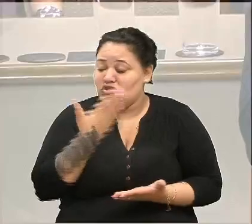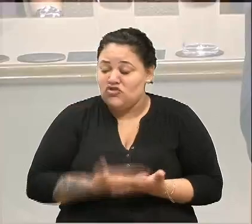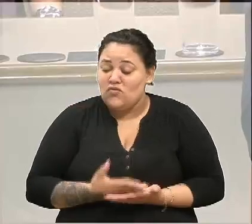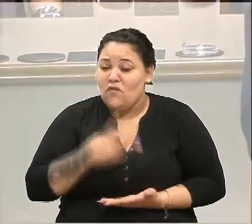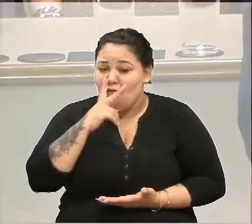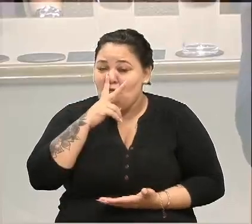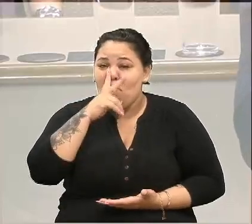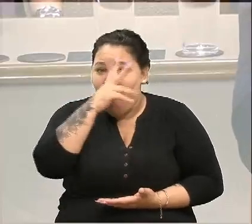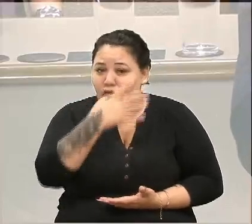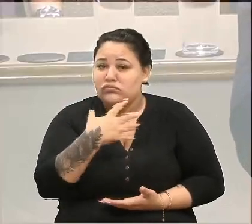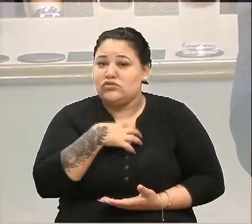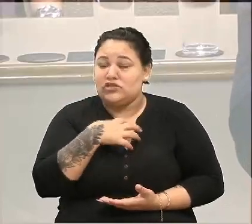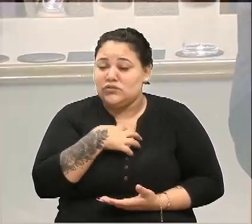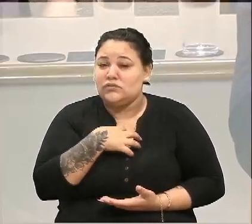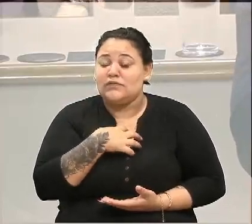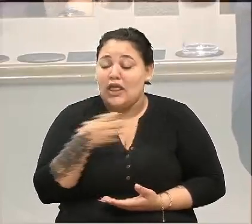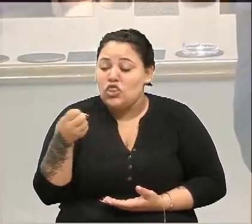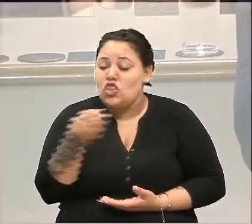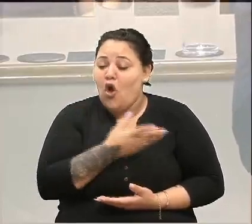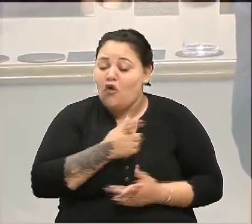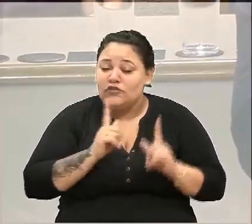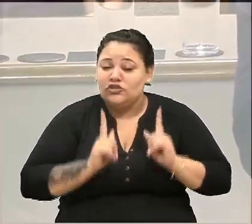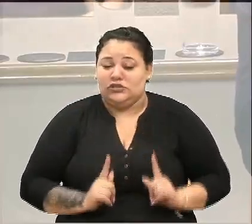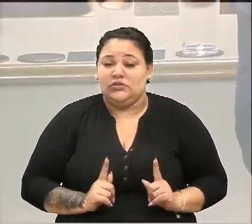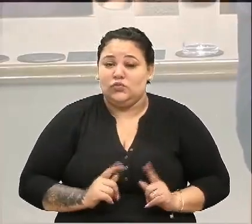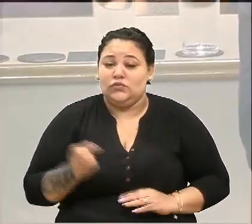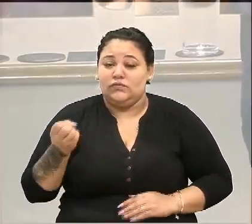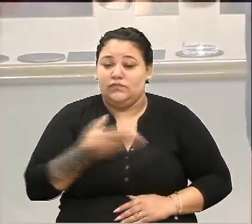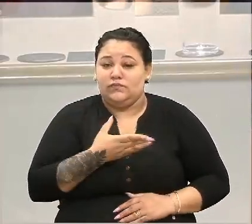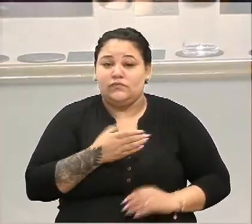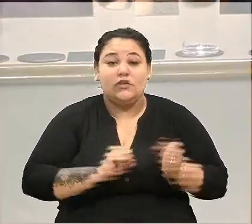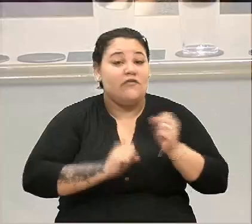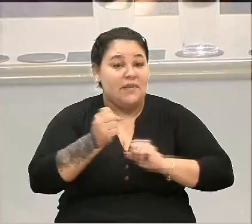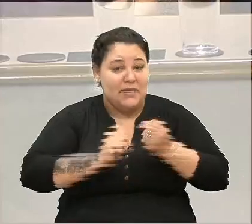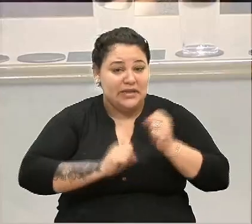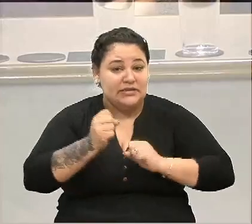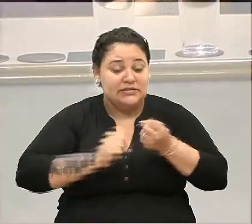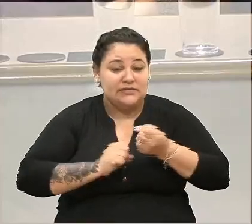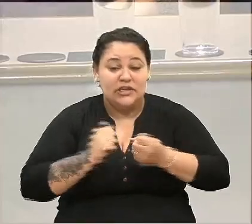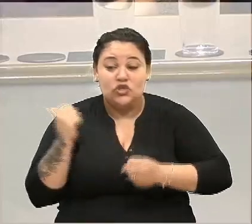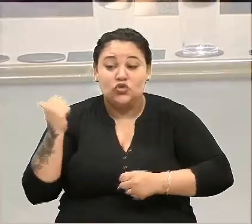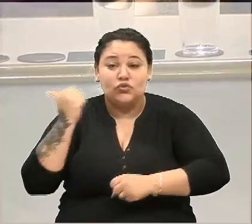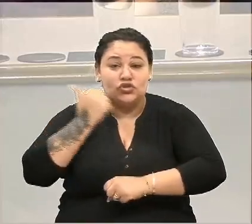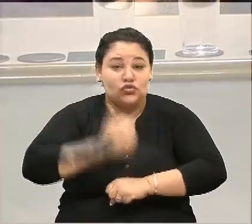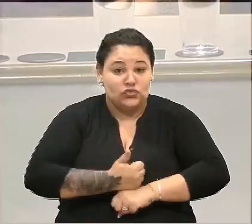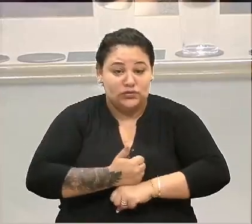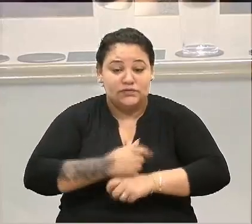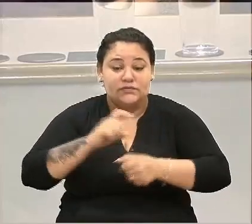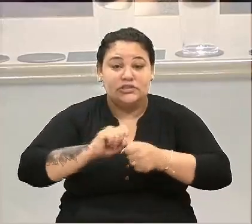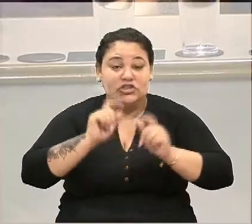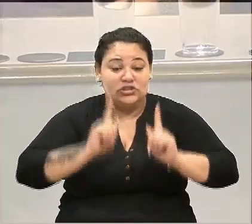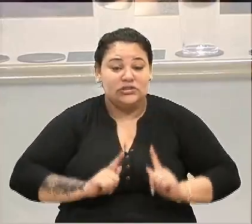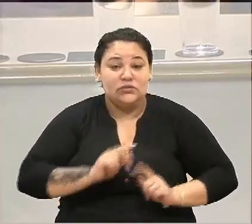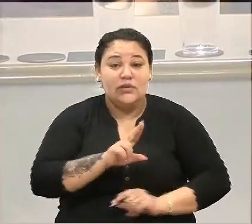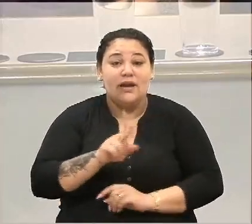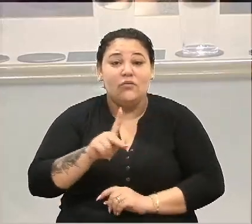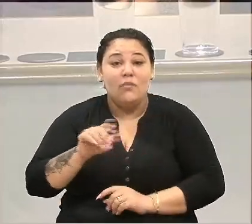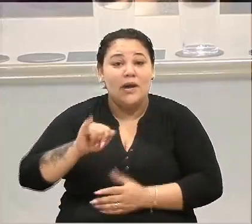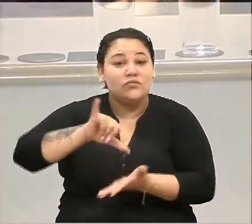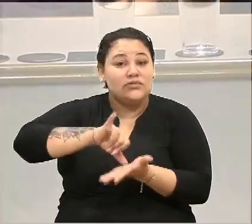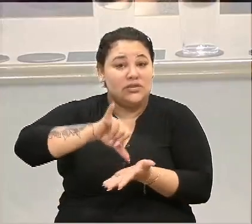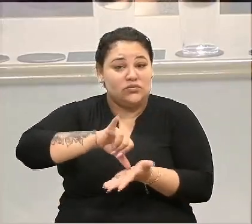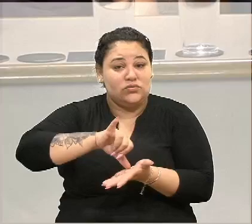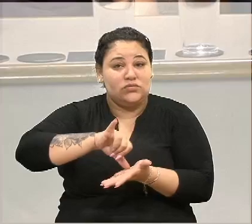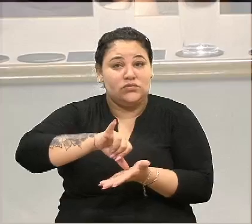fortemente que a nova gestão, a nova empresa que vai fazer a gestão da UPA Central, ela